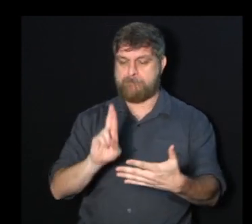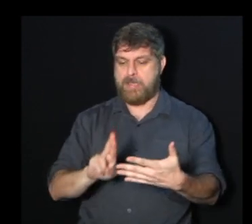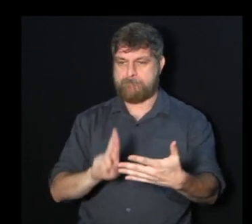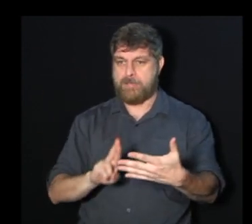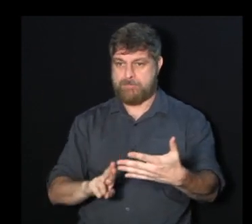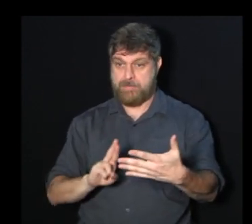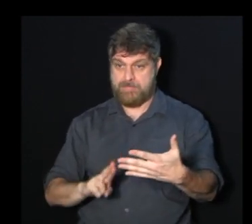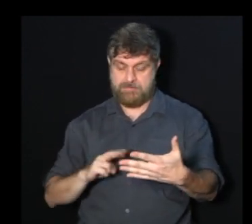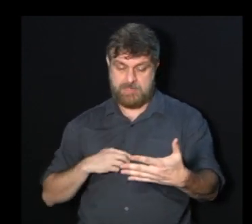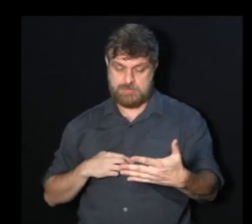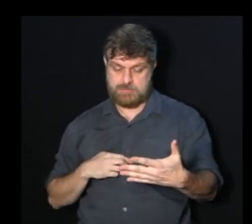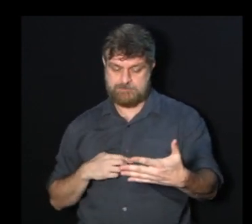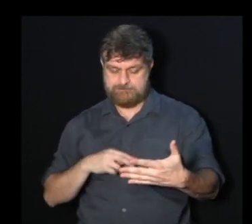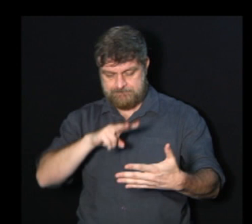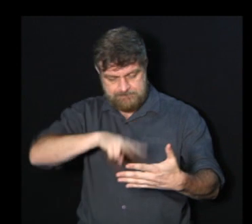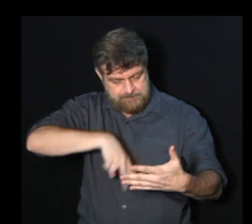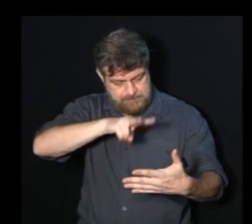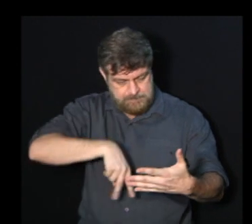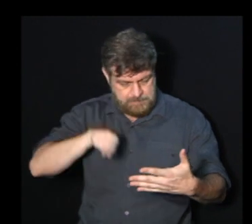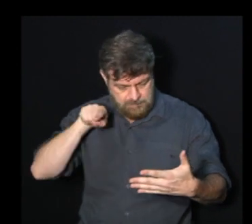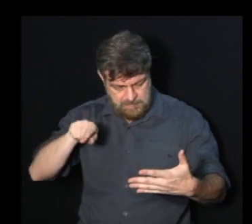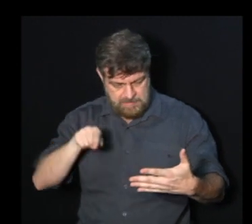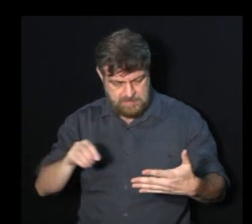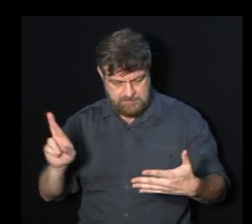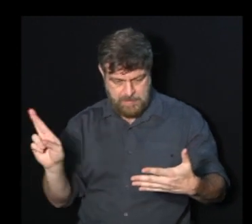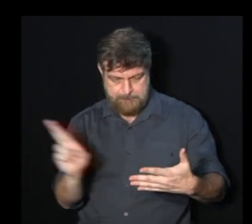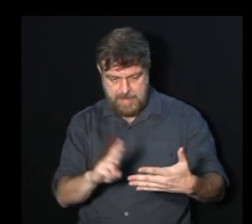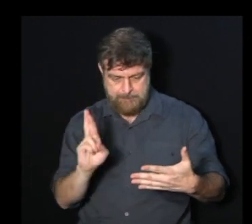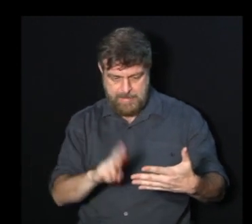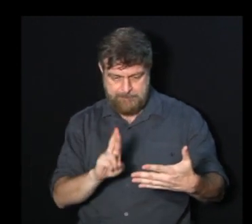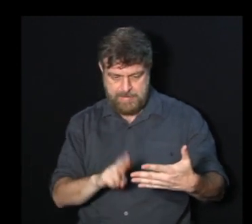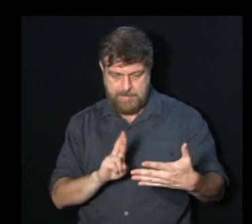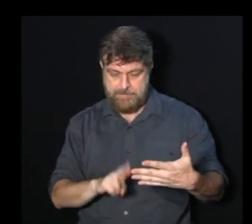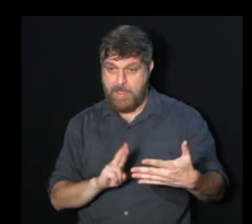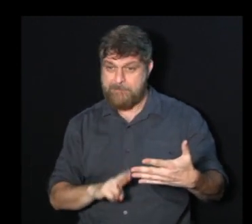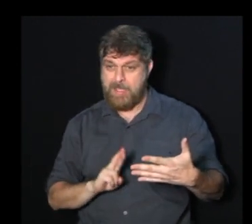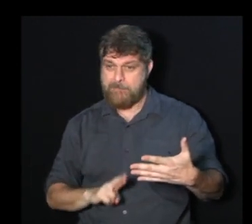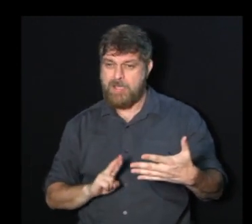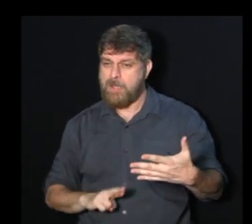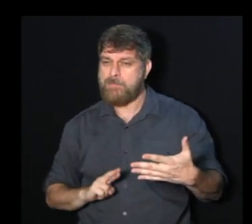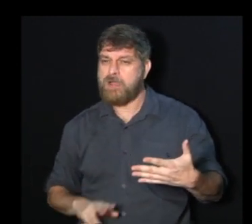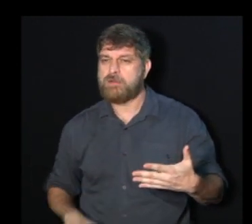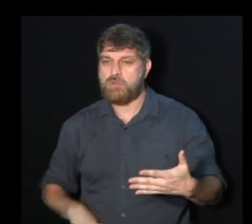uma resposta, então ele mesmo vai responder ali a questão